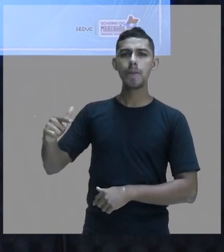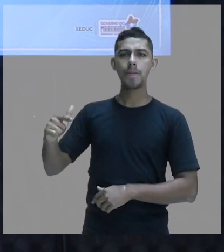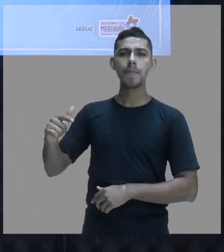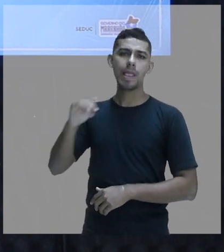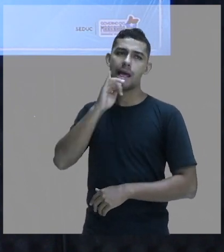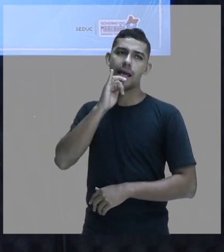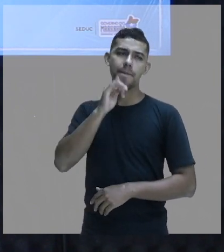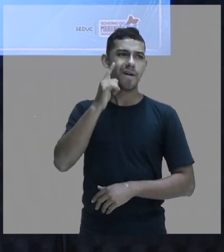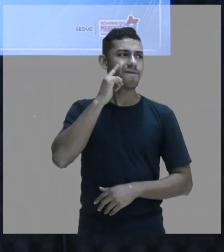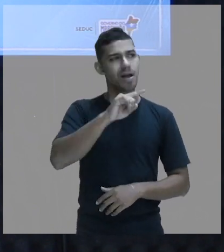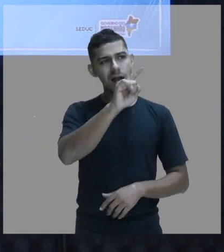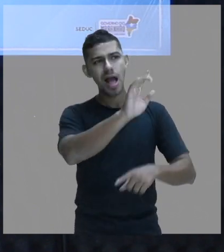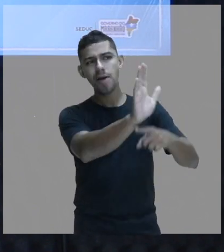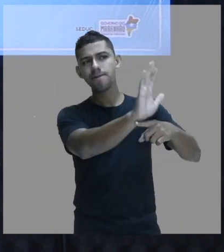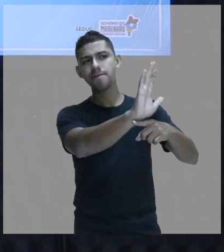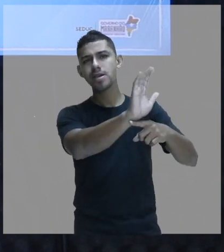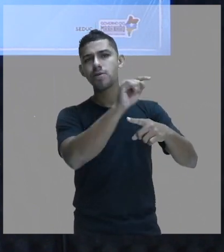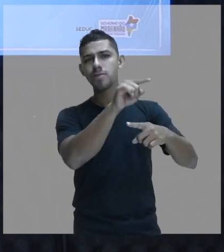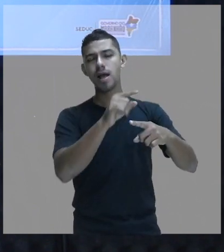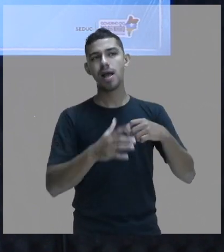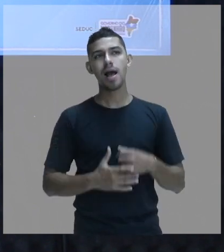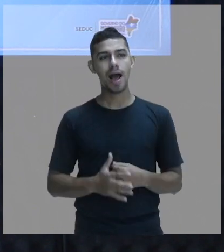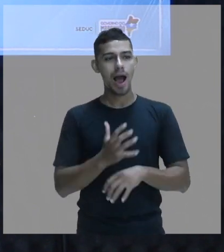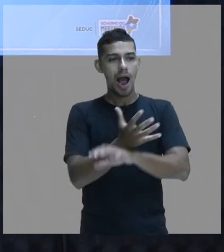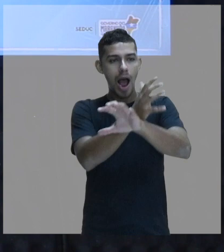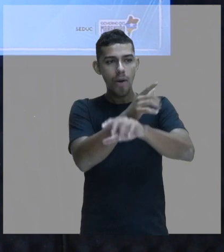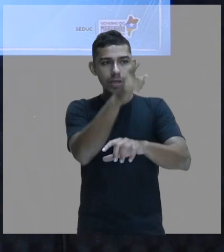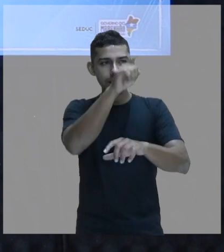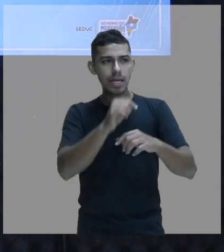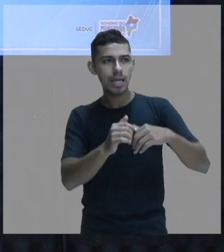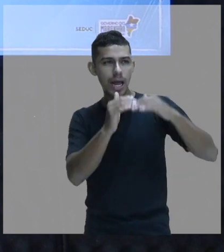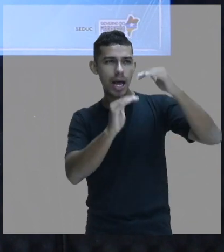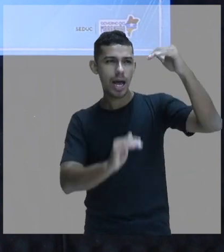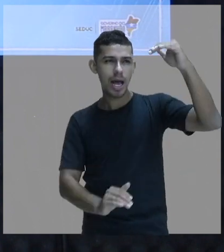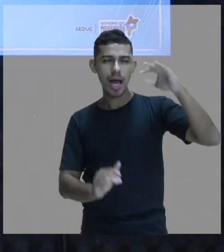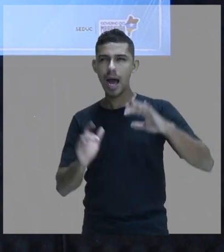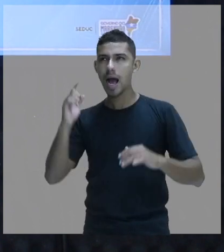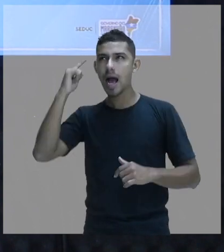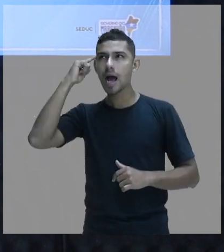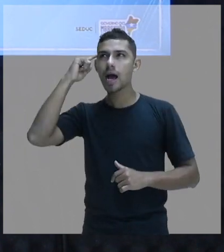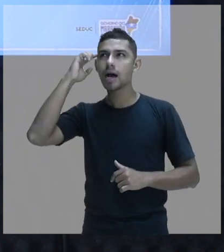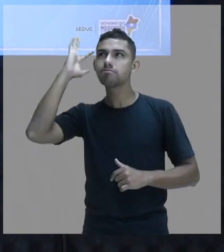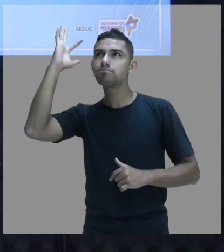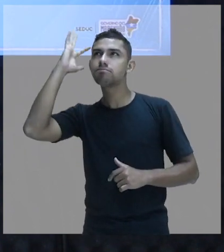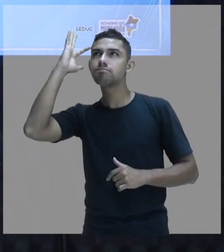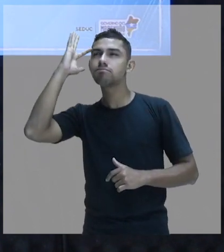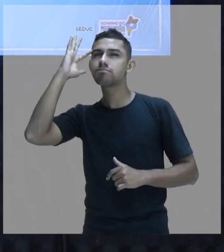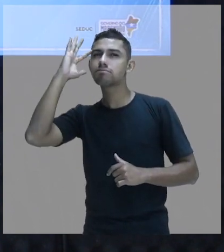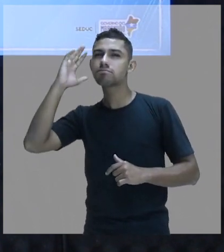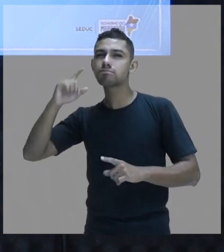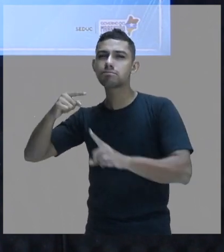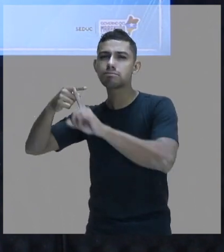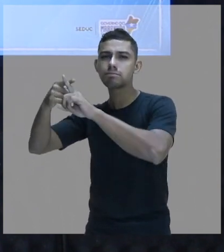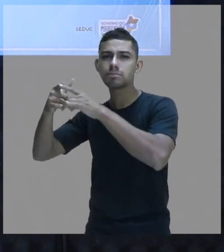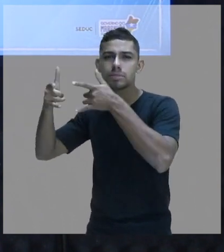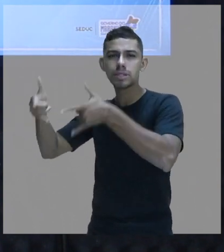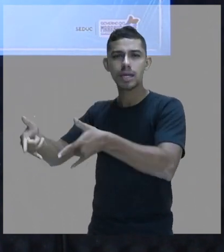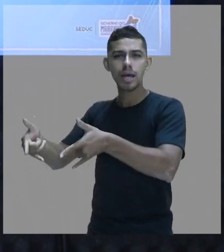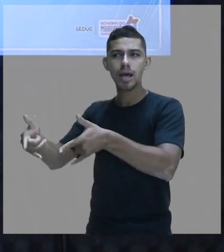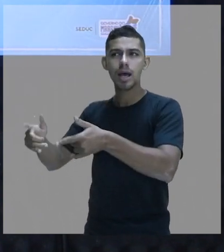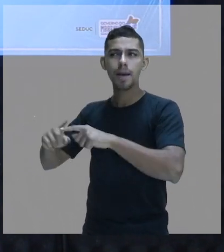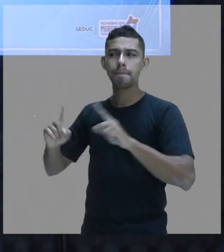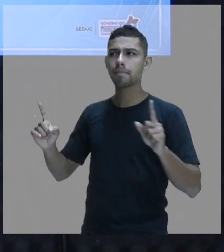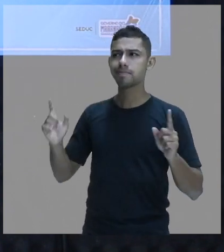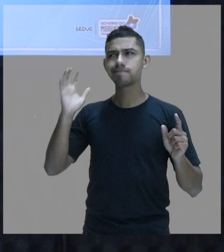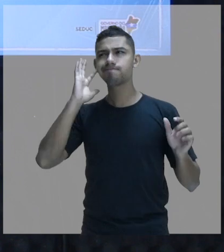nos filmes, um esqueleto lá tá ligado ao cemitério, algo desse tipo. Mas, nessa aula de hoje, nós iremos aprender que, o contrário